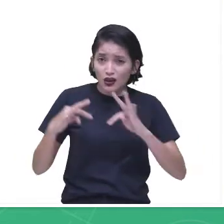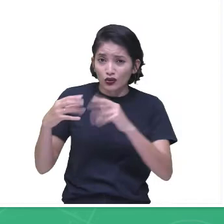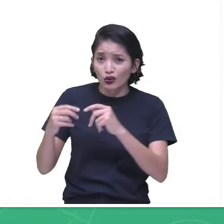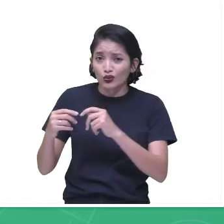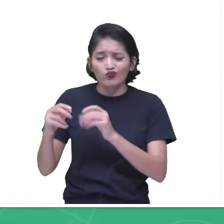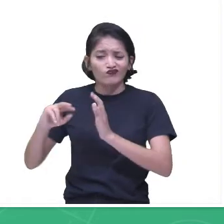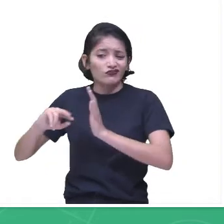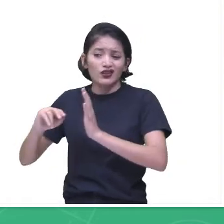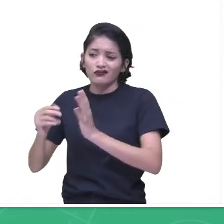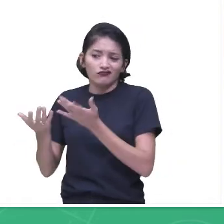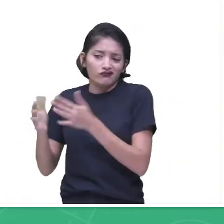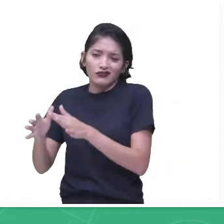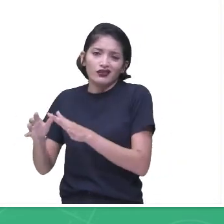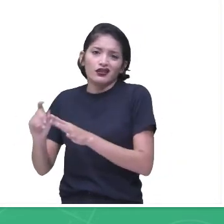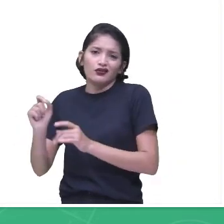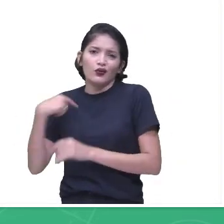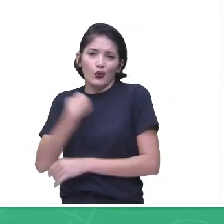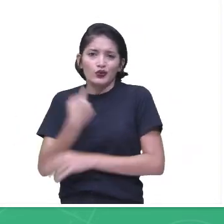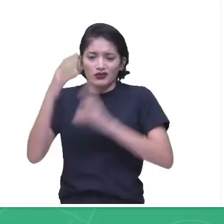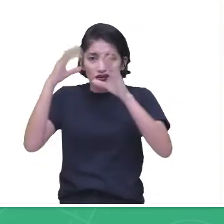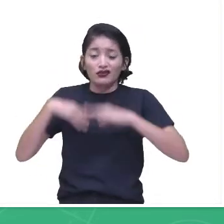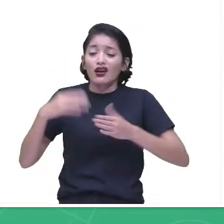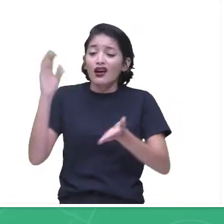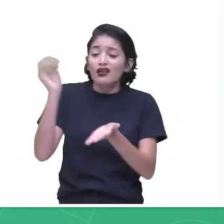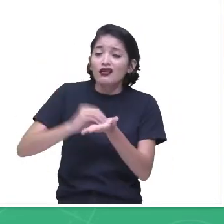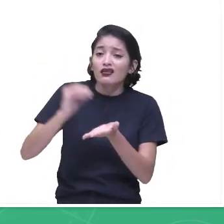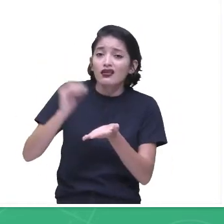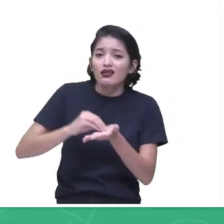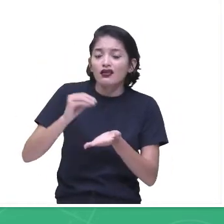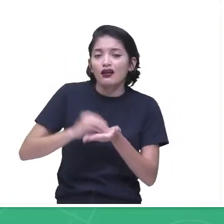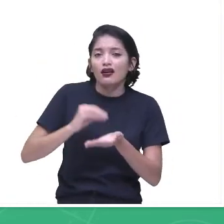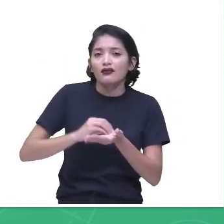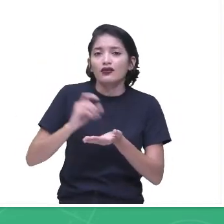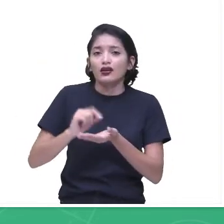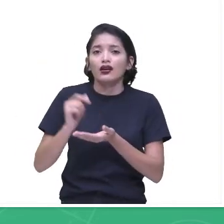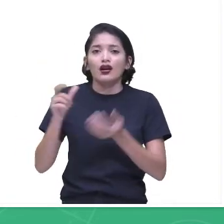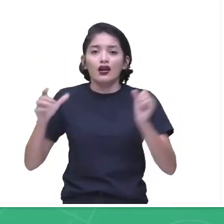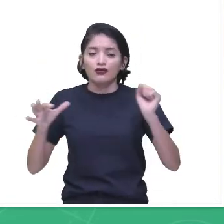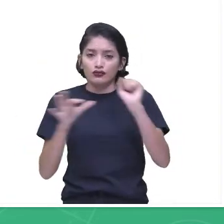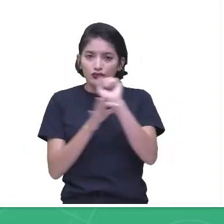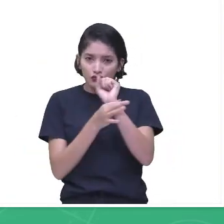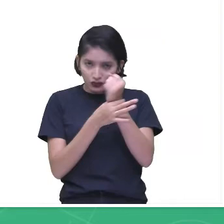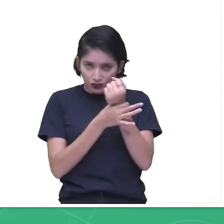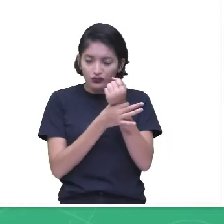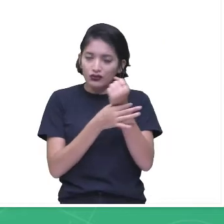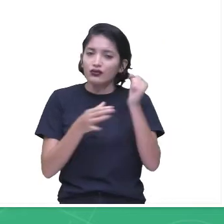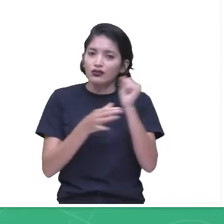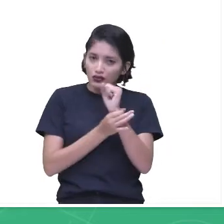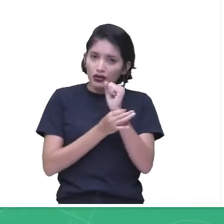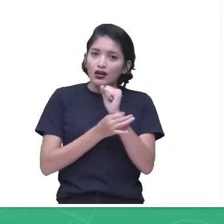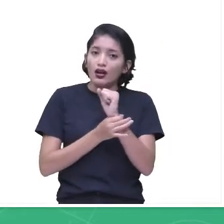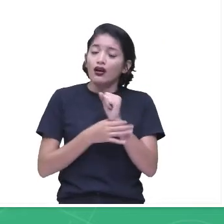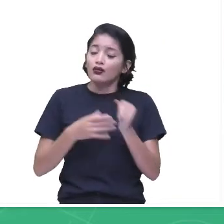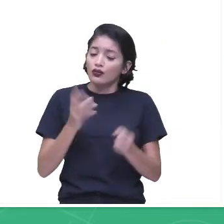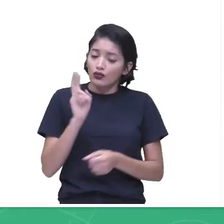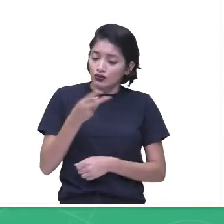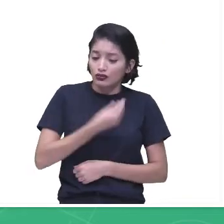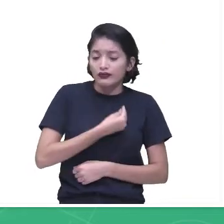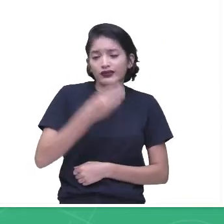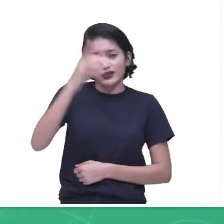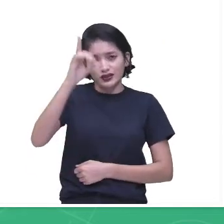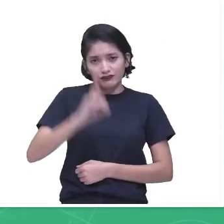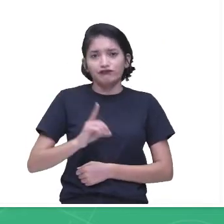cidadãos. Então está faltando para nós a garantia desses direitos para que nós vivamos a nossa cidadania,